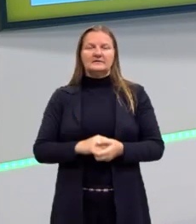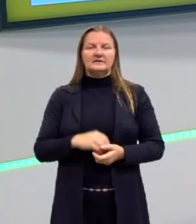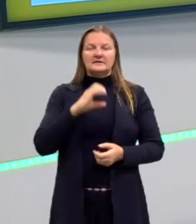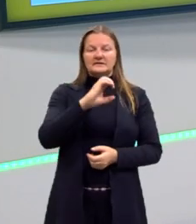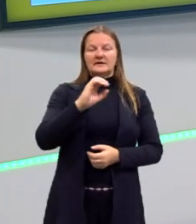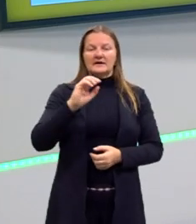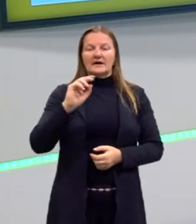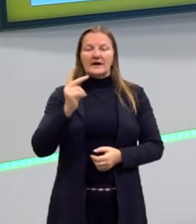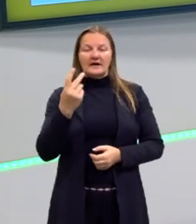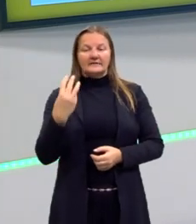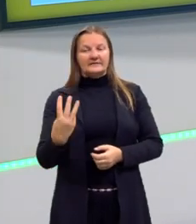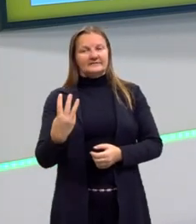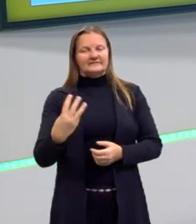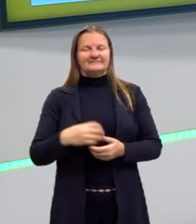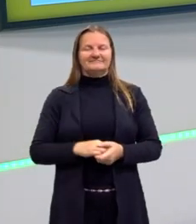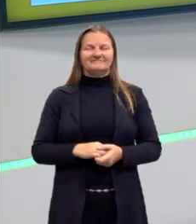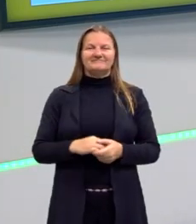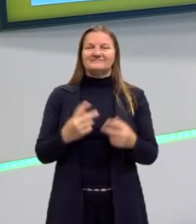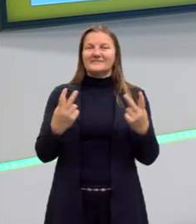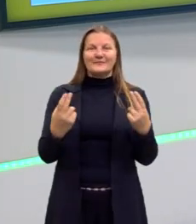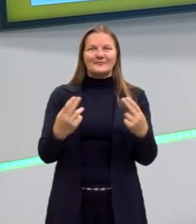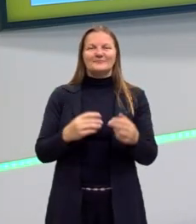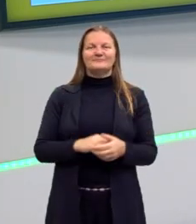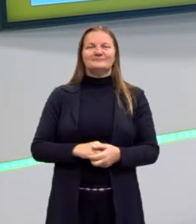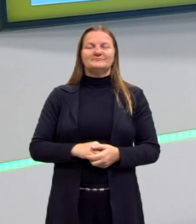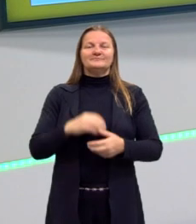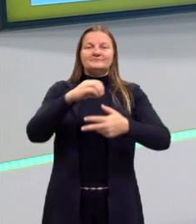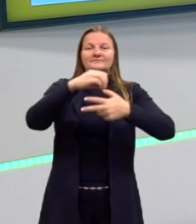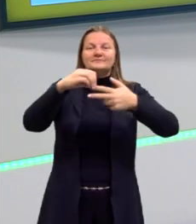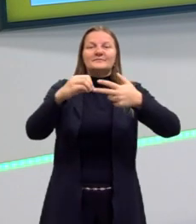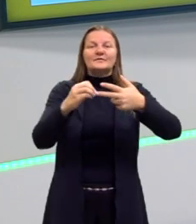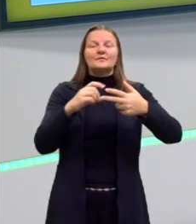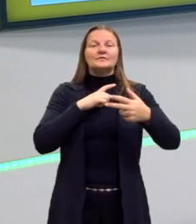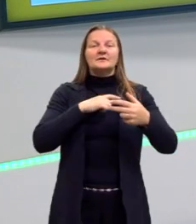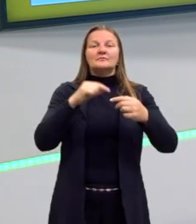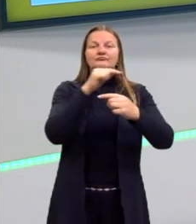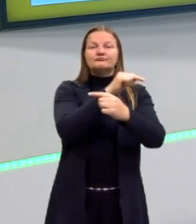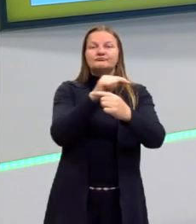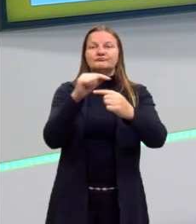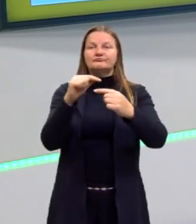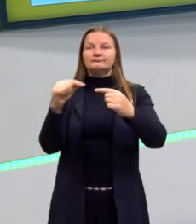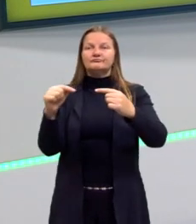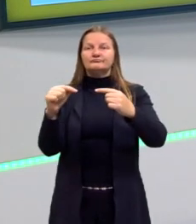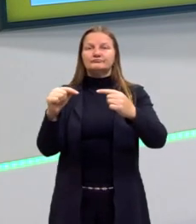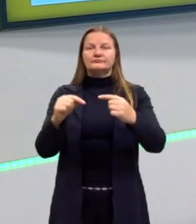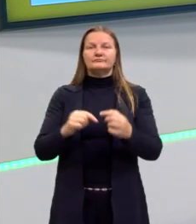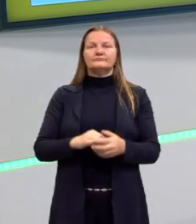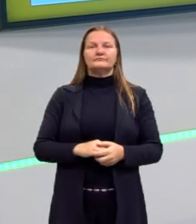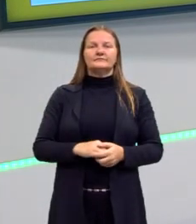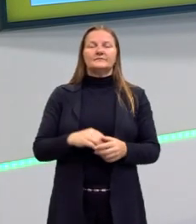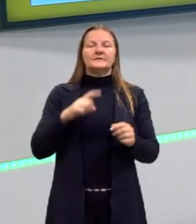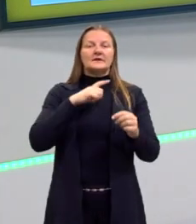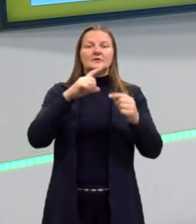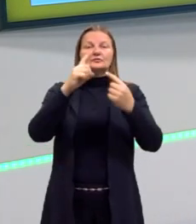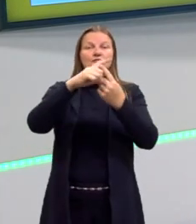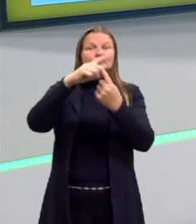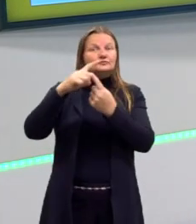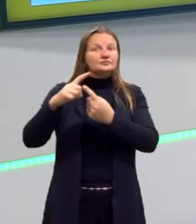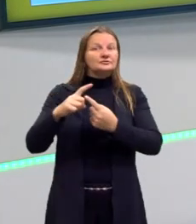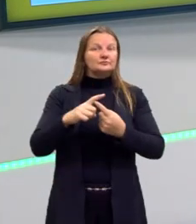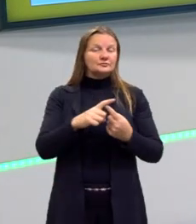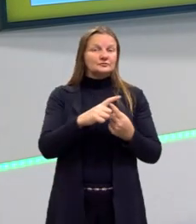três mas é muito comum as questões trazer os traços tá o bastão depende como